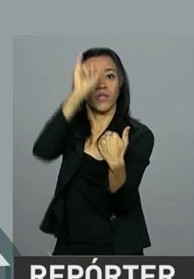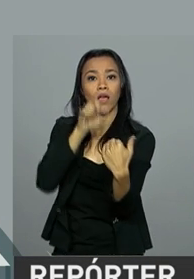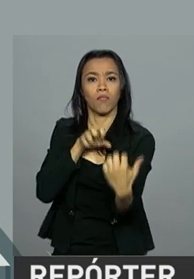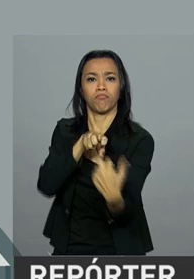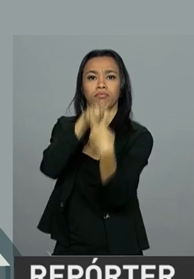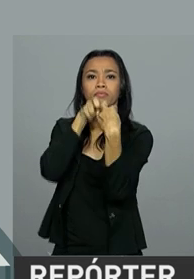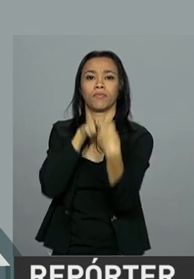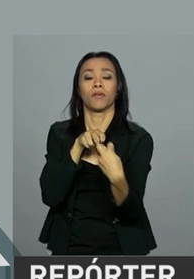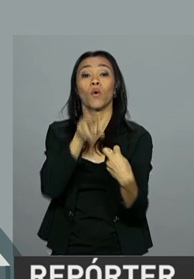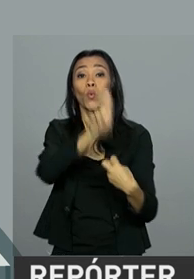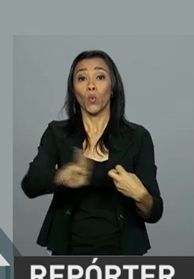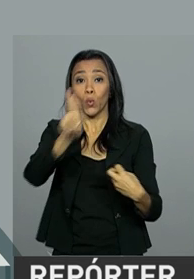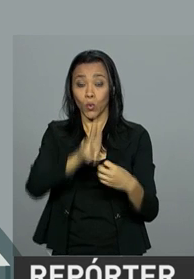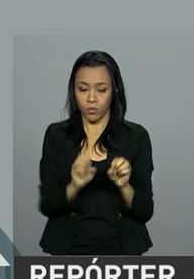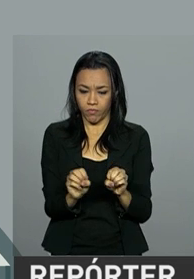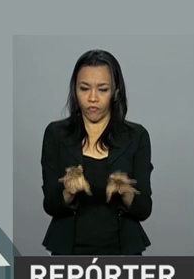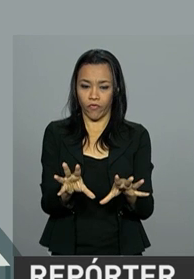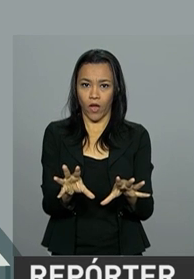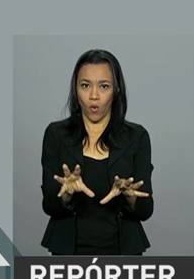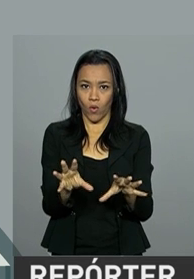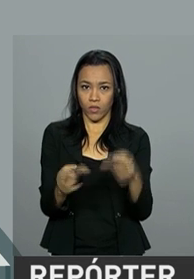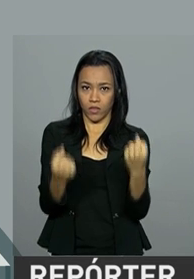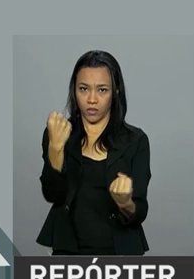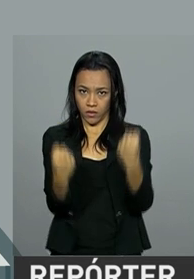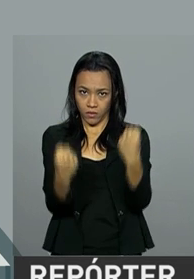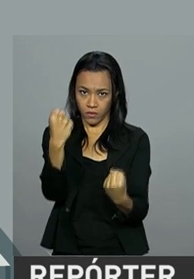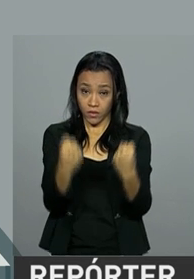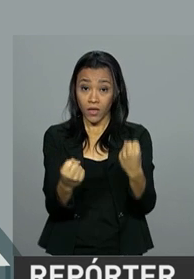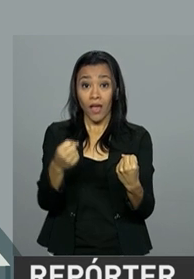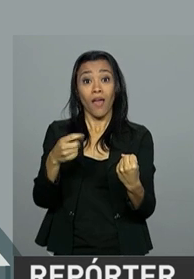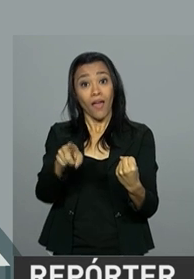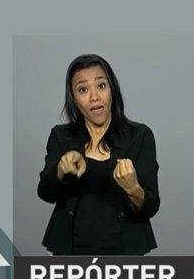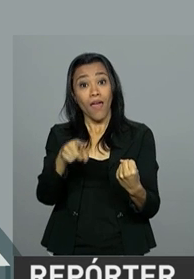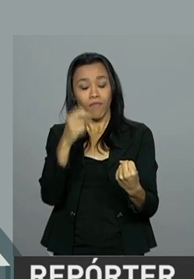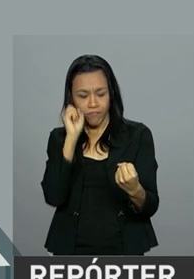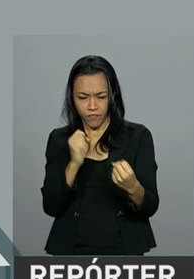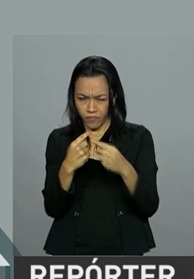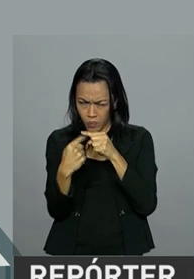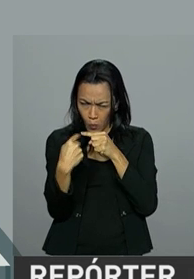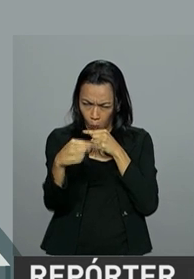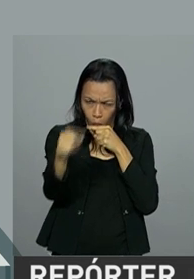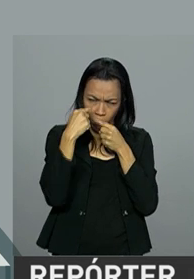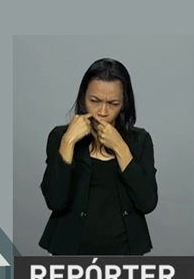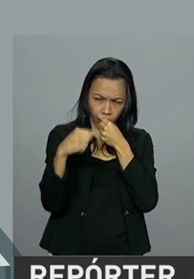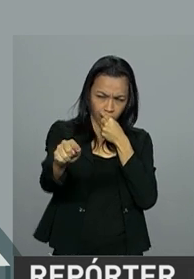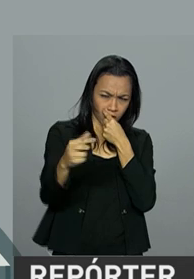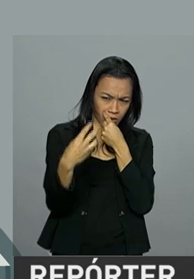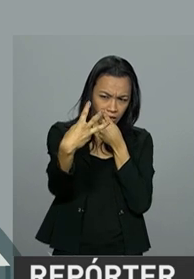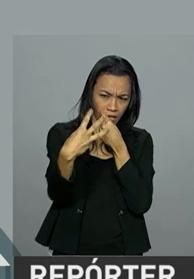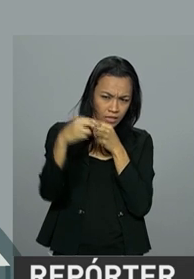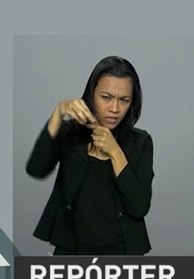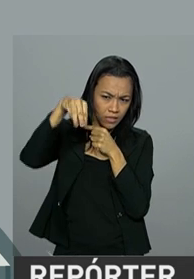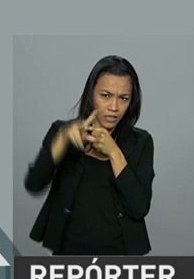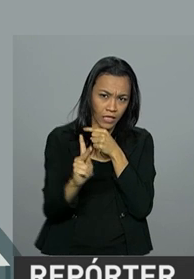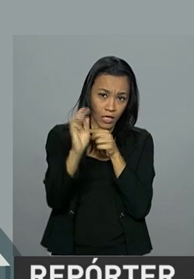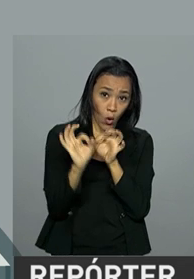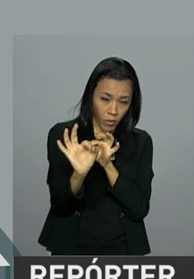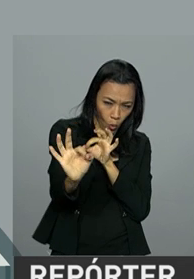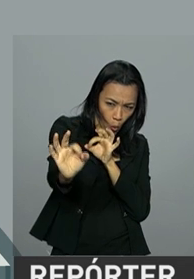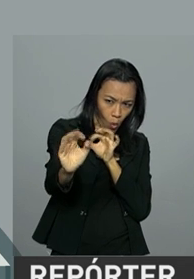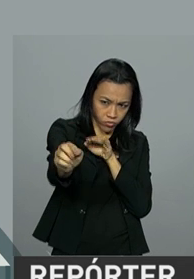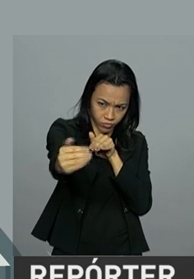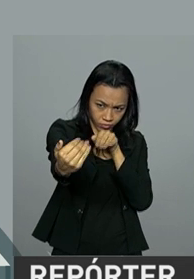federal o uso de faróis acesos durante o dia permite que um veículo seja visto a 3 km de distância por quem trafega no